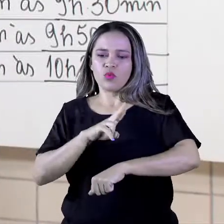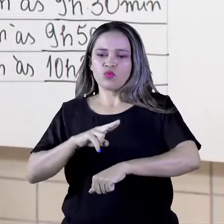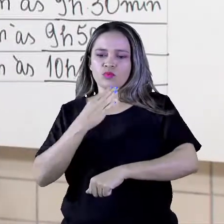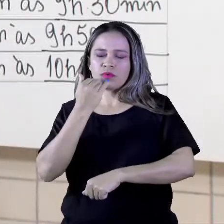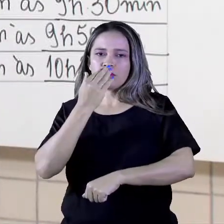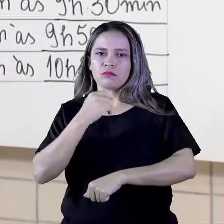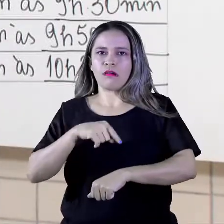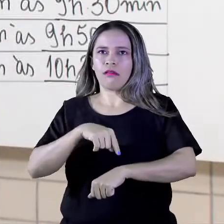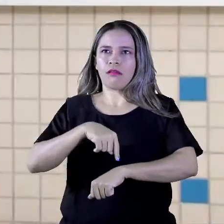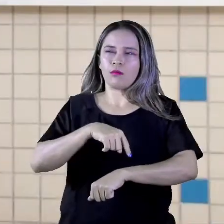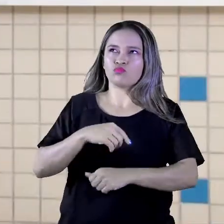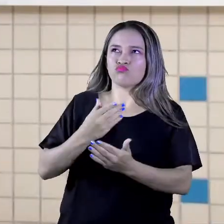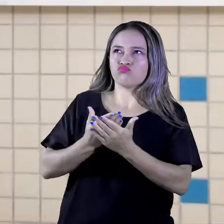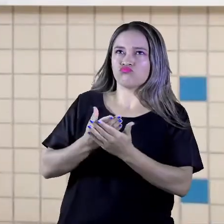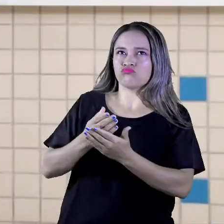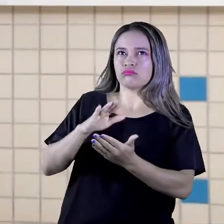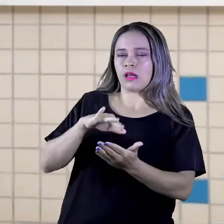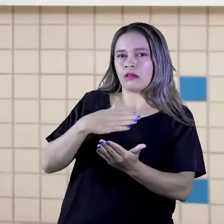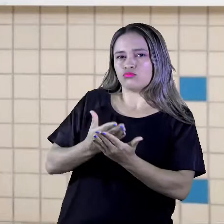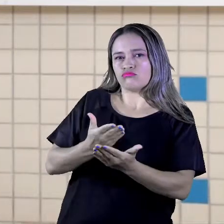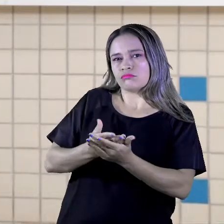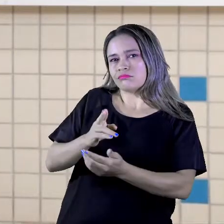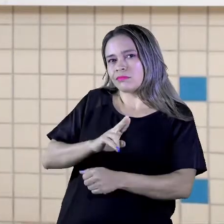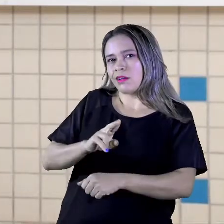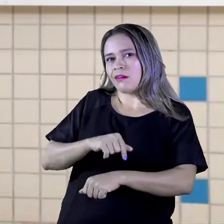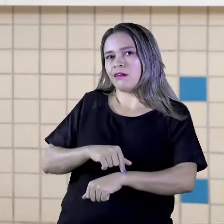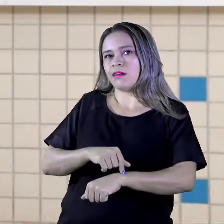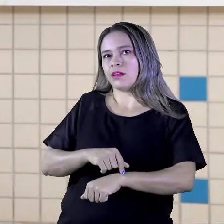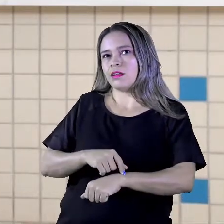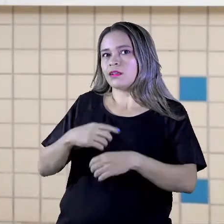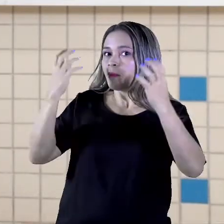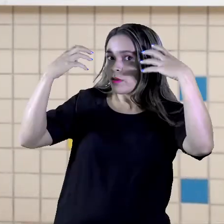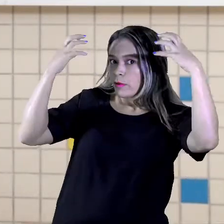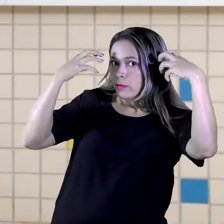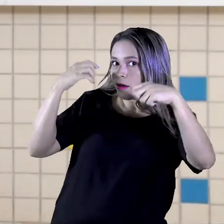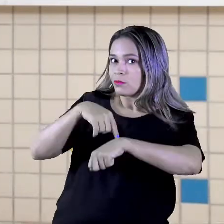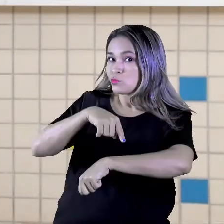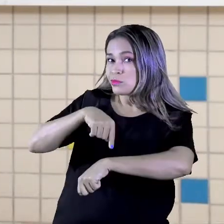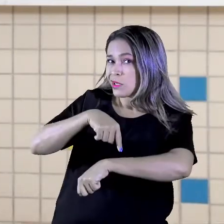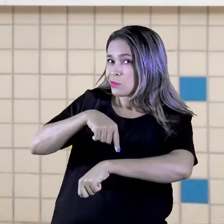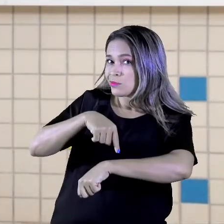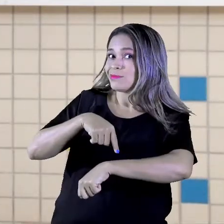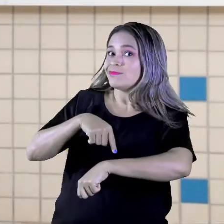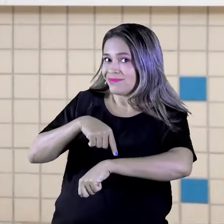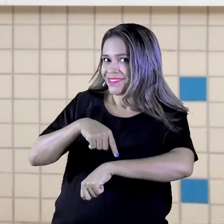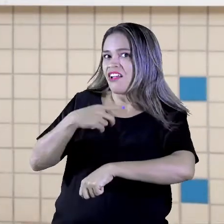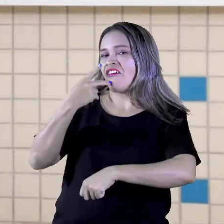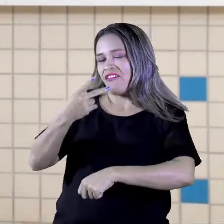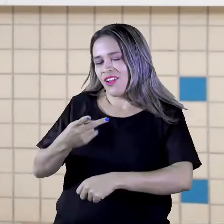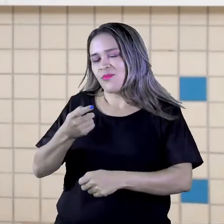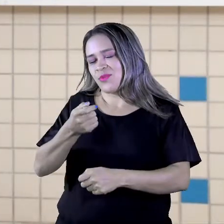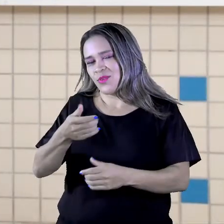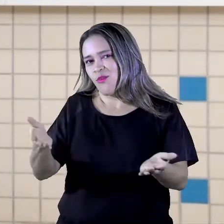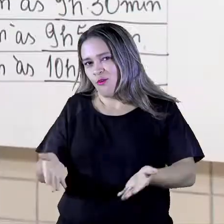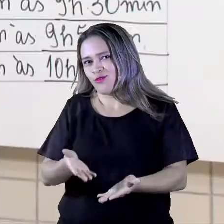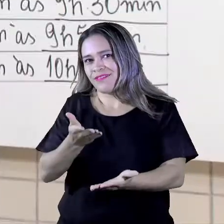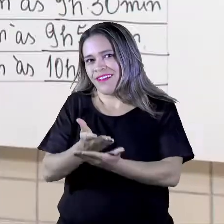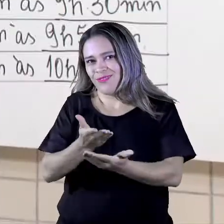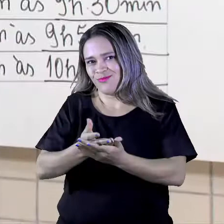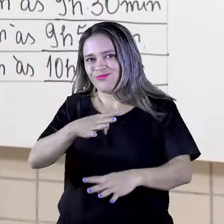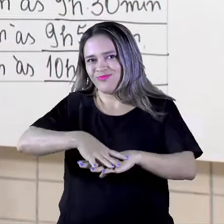casa estudando? Quanto tempo você leva tomando banho? É isso que a gente vai falar um pouquinho hoje na nossa aula de matemática,